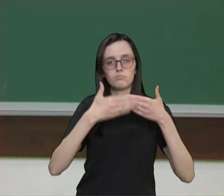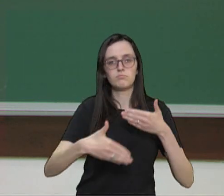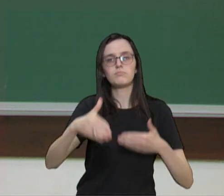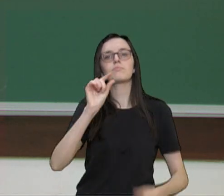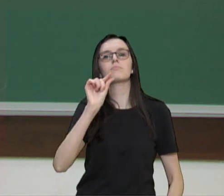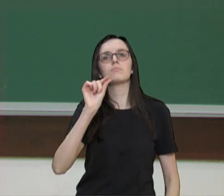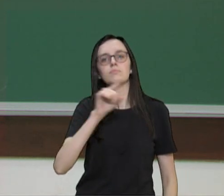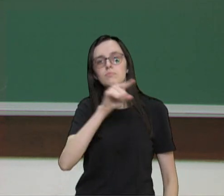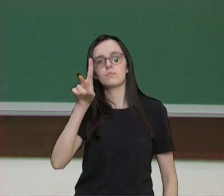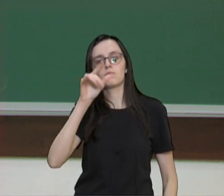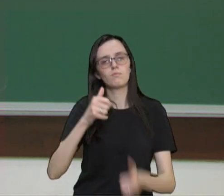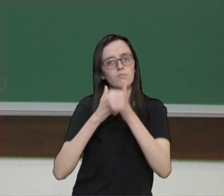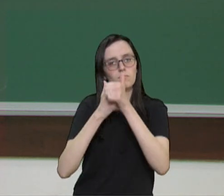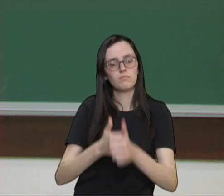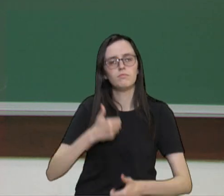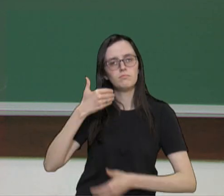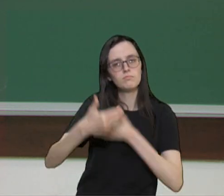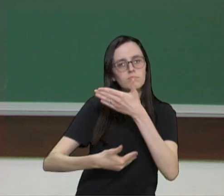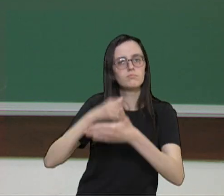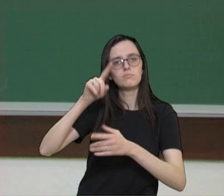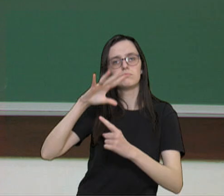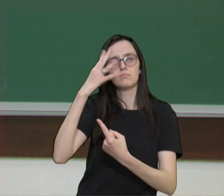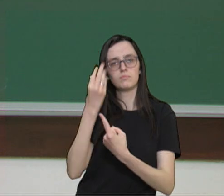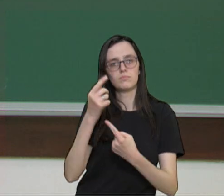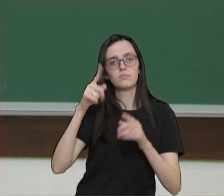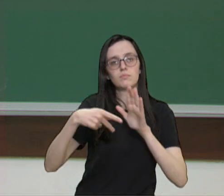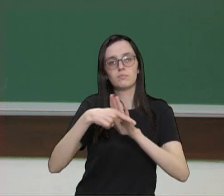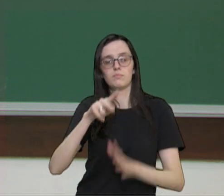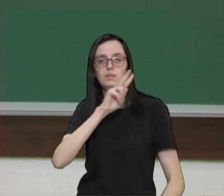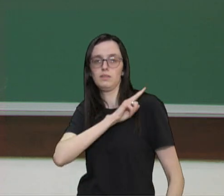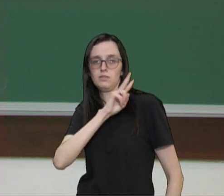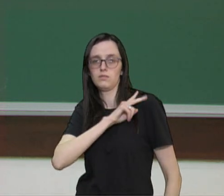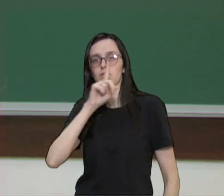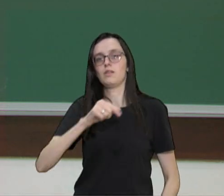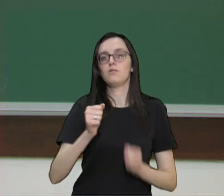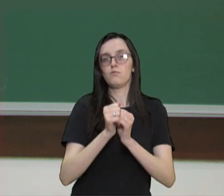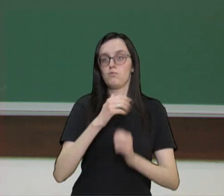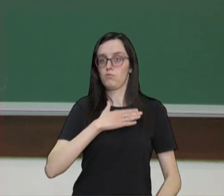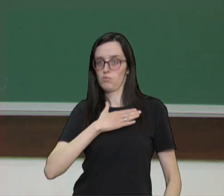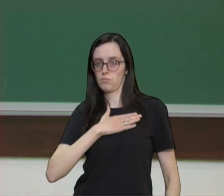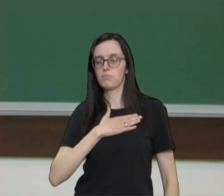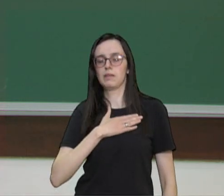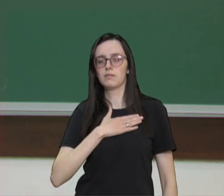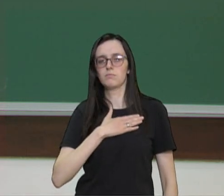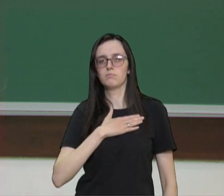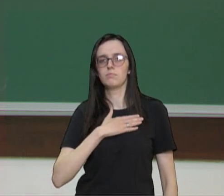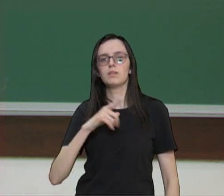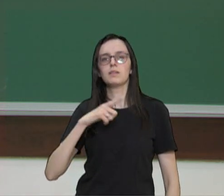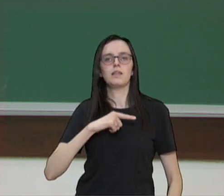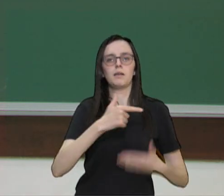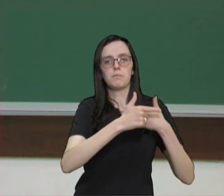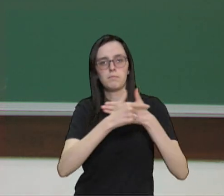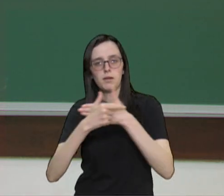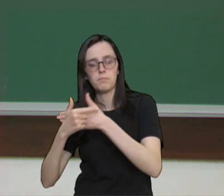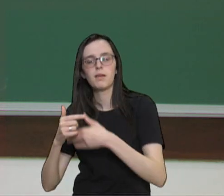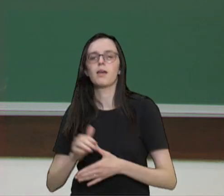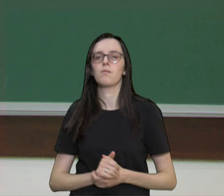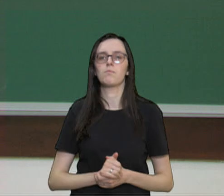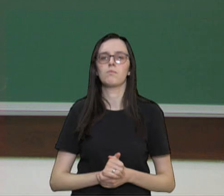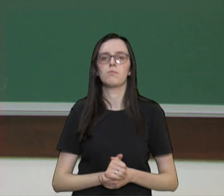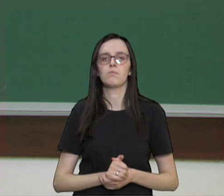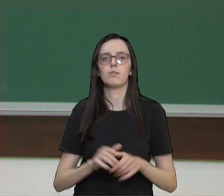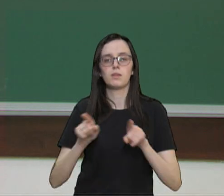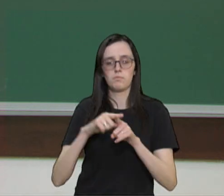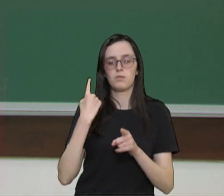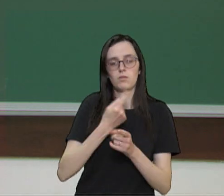vocês vão acompanhar todo o desenvolvimento de arte para segundo ano comigo, né? Então, desde as suas funções, vamos começar